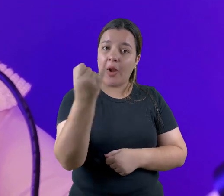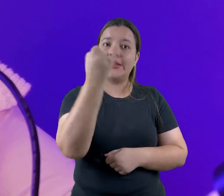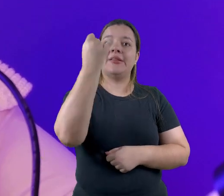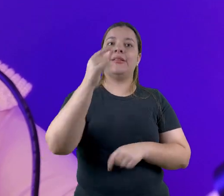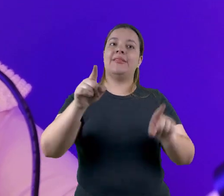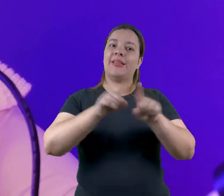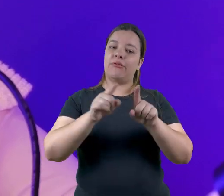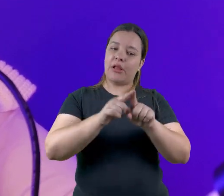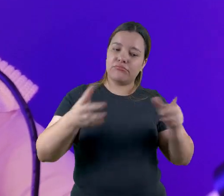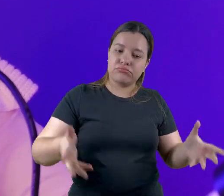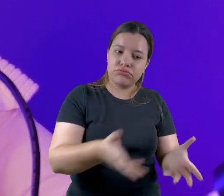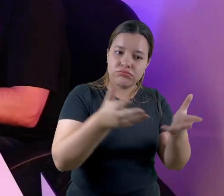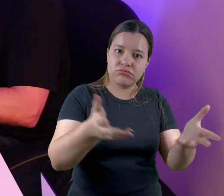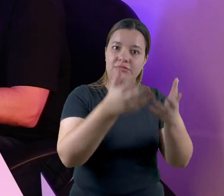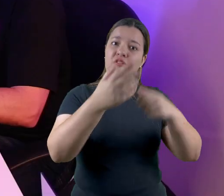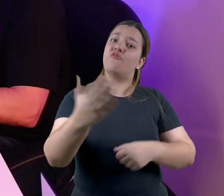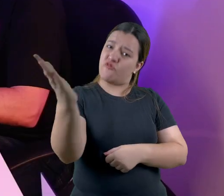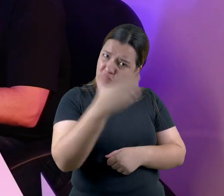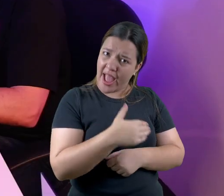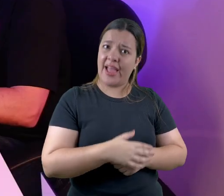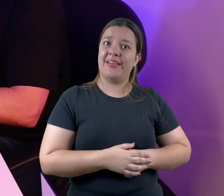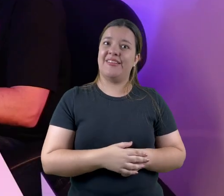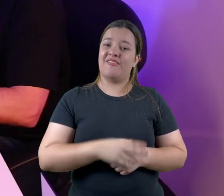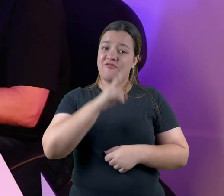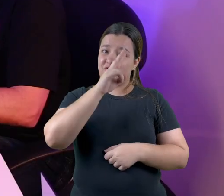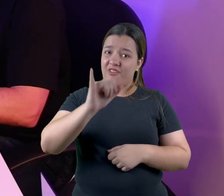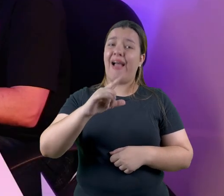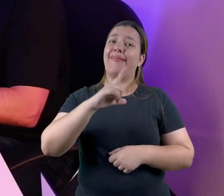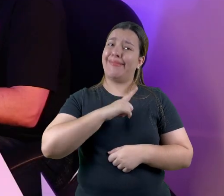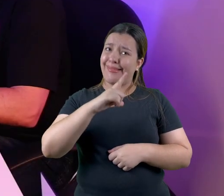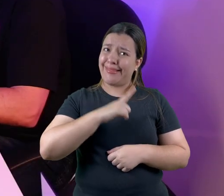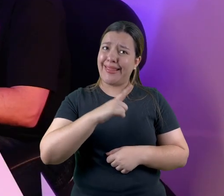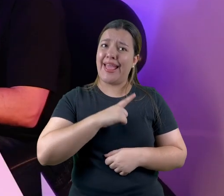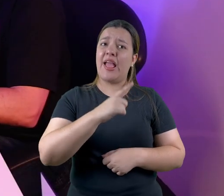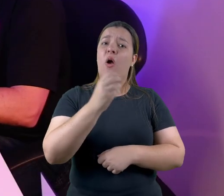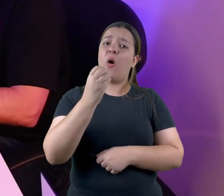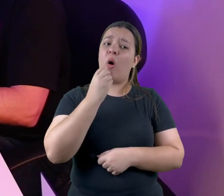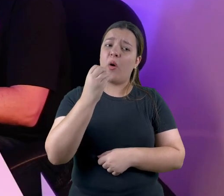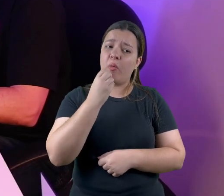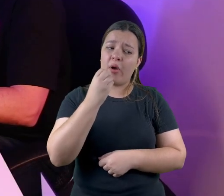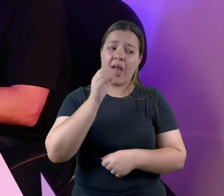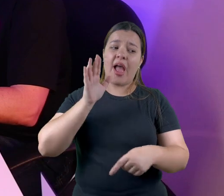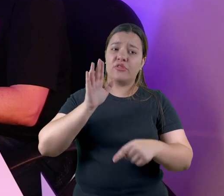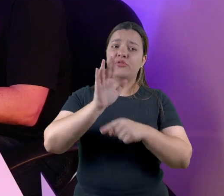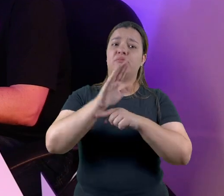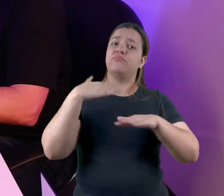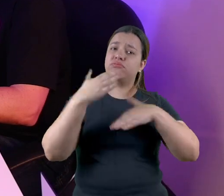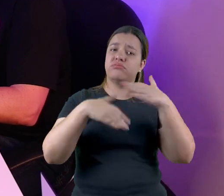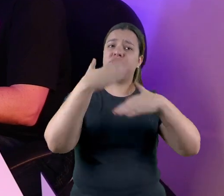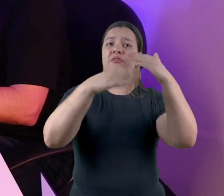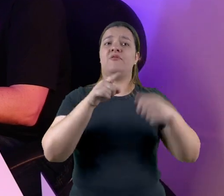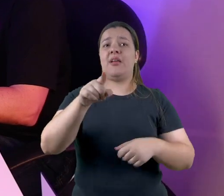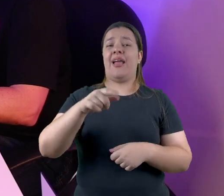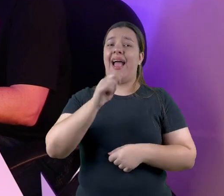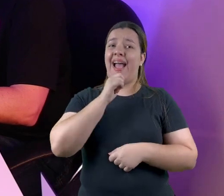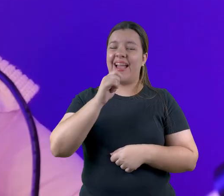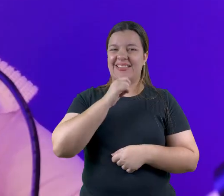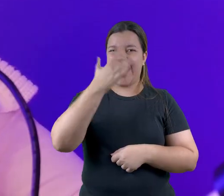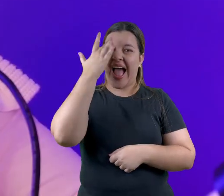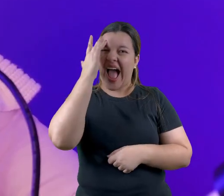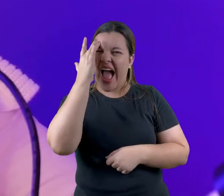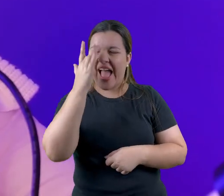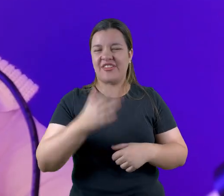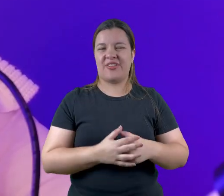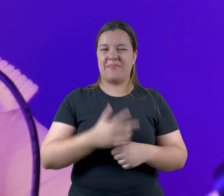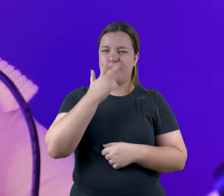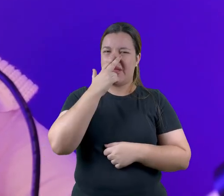importante também reforçar isso não venha aqui a gente vai encontrar caminhos para te e potencializar naquilo que você